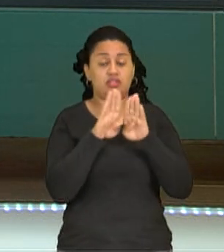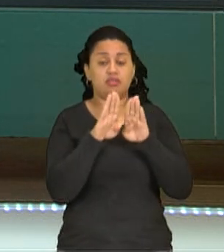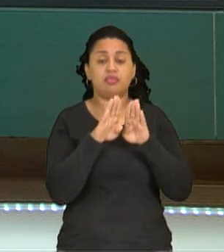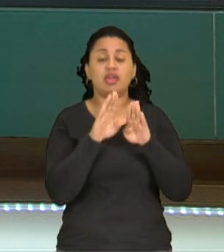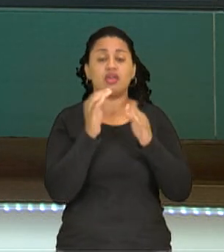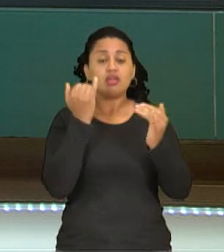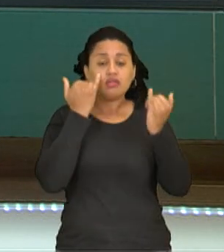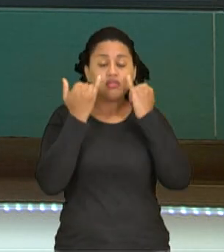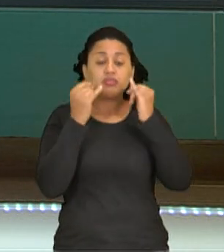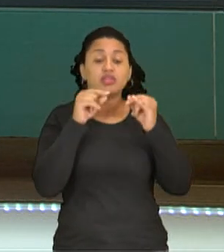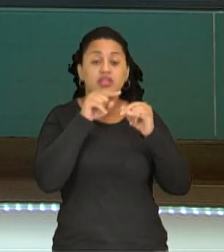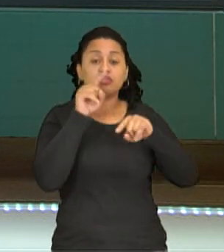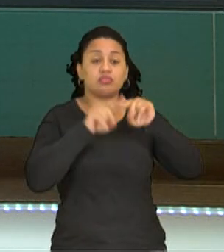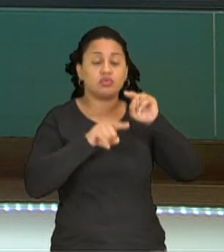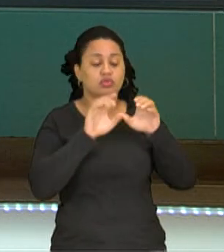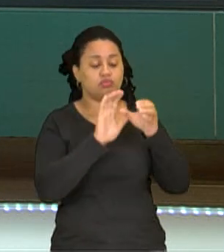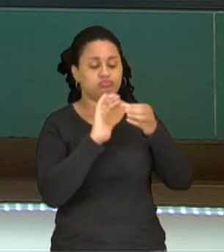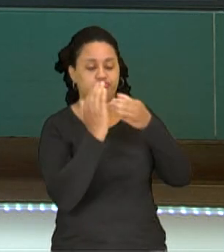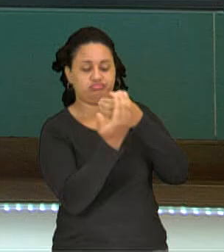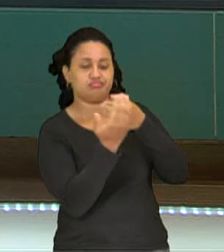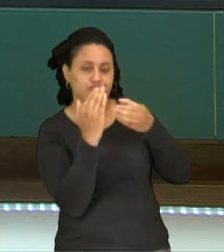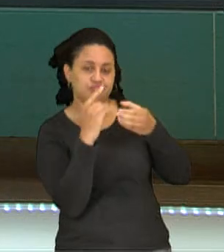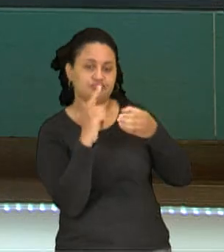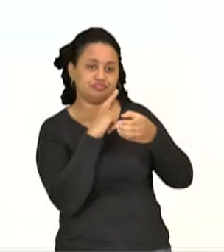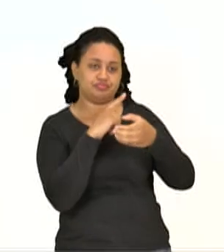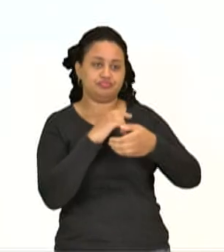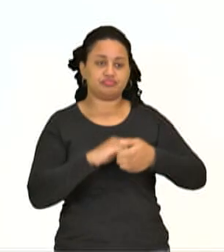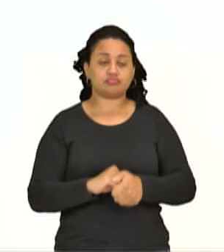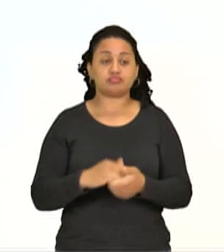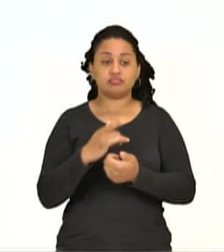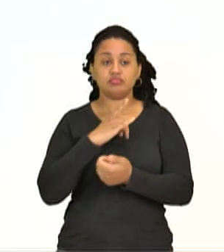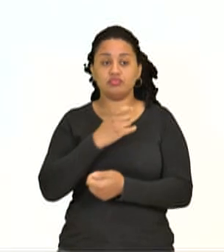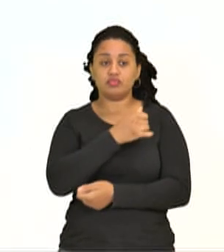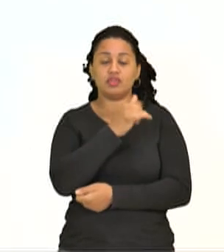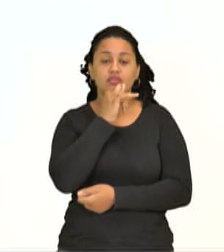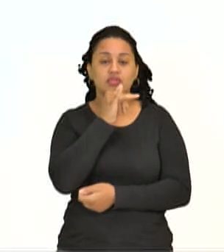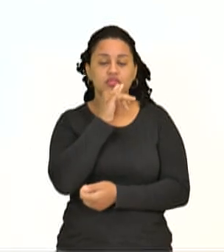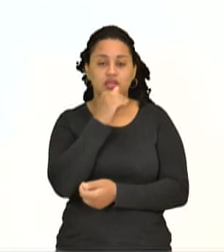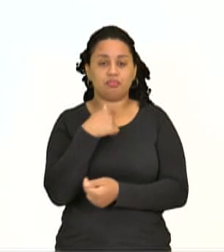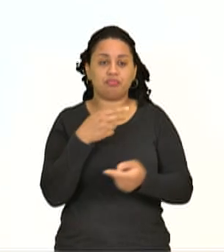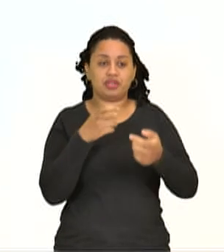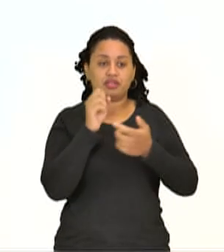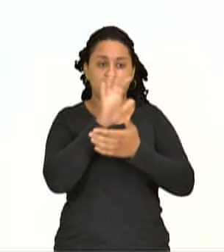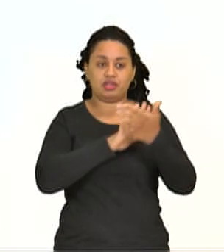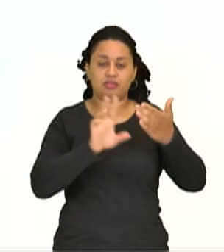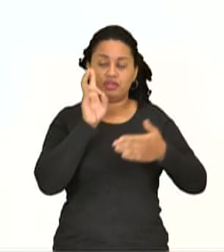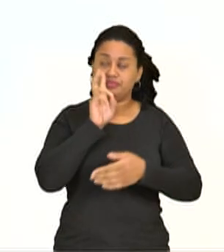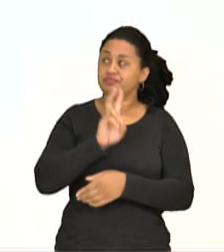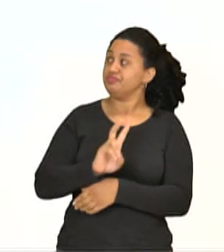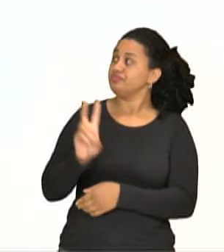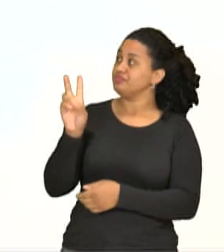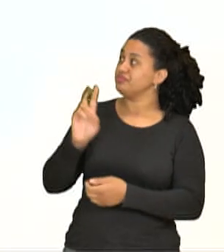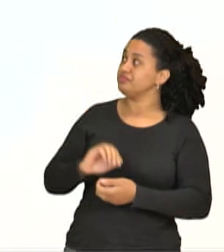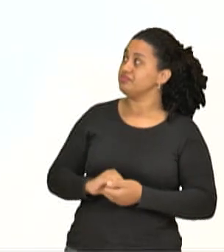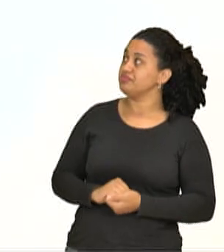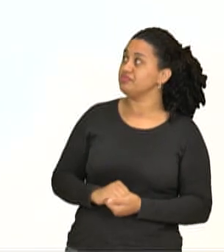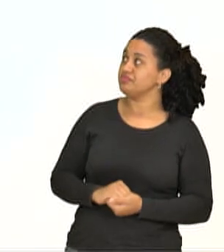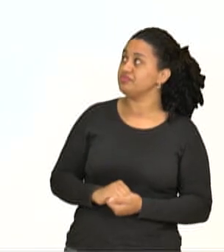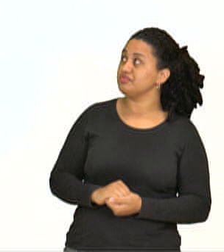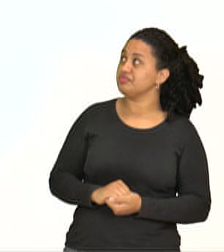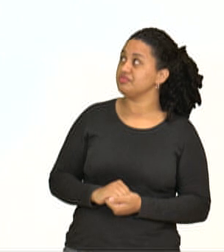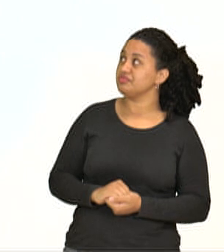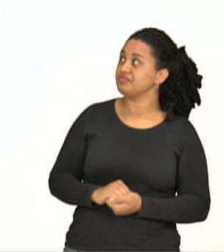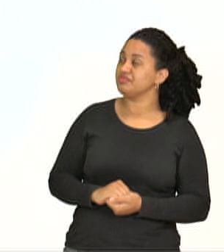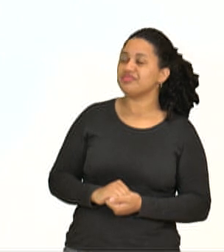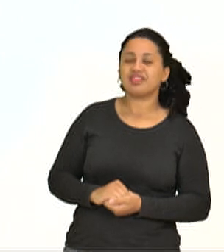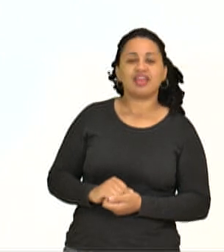a respeito do produto. Tranquilo? Então aqui eu tenho alguns exemplos. Quem nunca observou, agora tenho certeza que vai